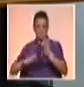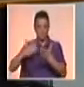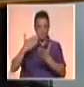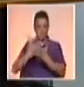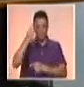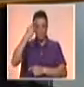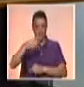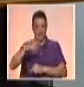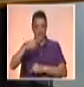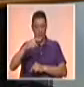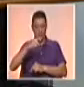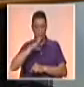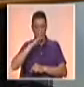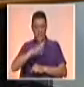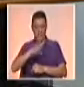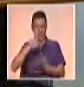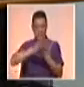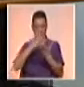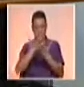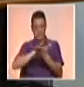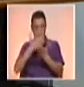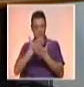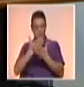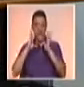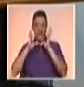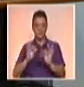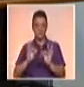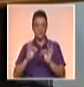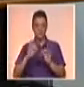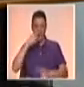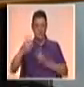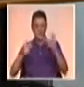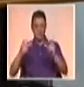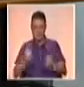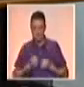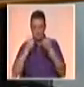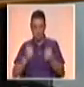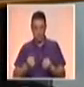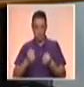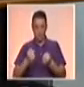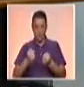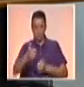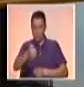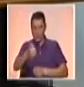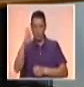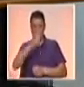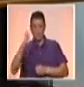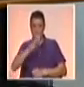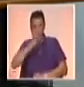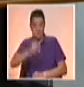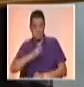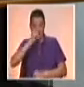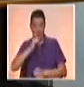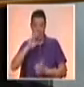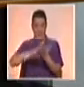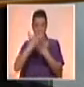ter o in e o out do intérprete a pedido, ou seja, as pessoas ainda não conseguem, através do comando da televisão, colocar o intérprete de